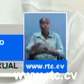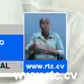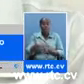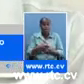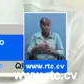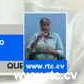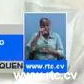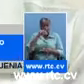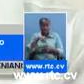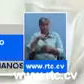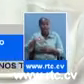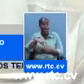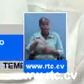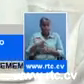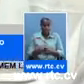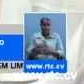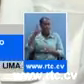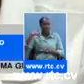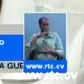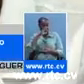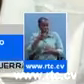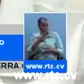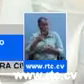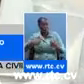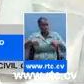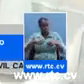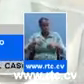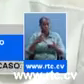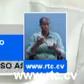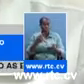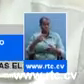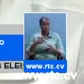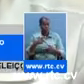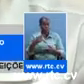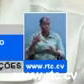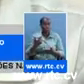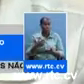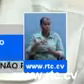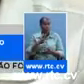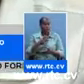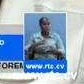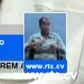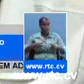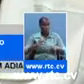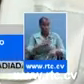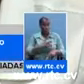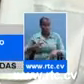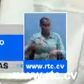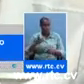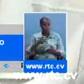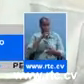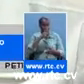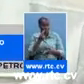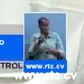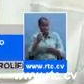com a Câmara Municipal. A diretora de saneamento me disse que não tem autorização da verba para intervir naquela